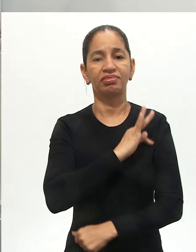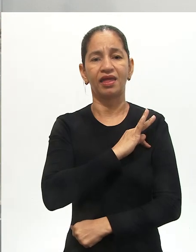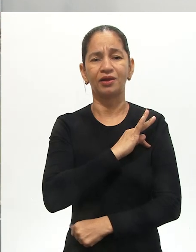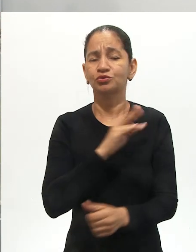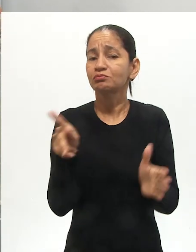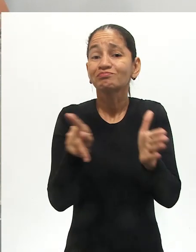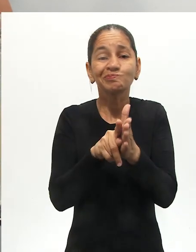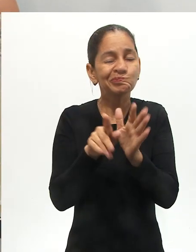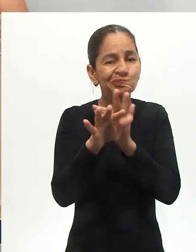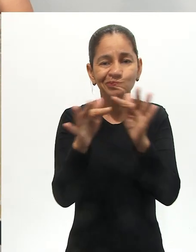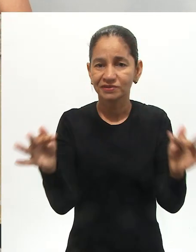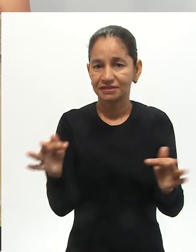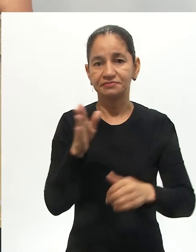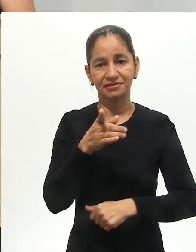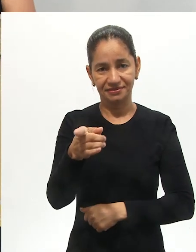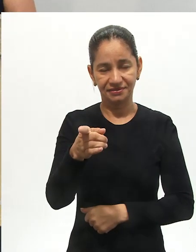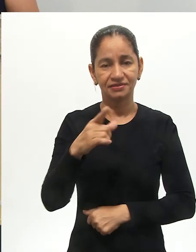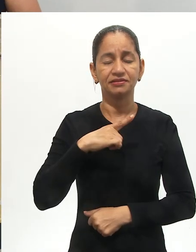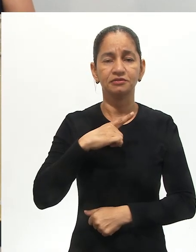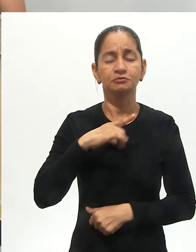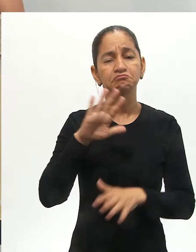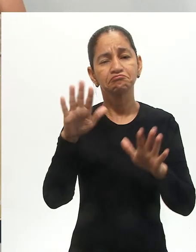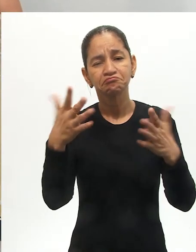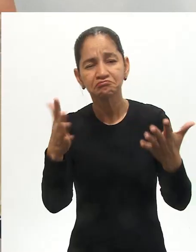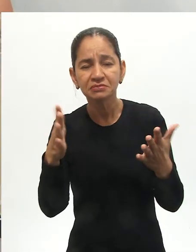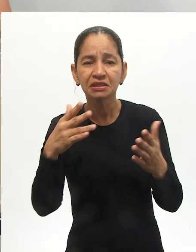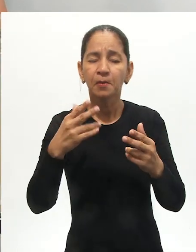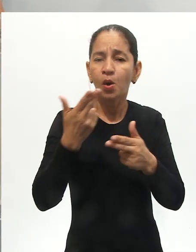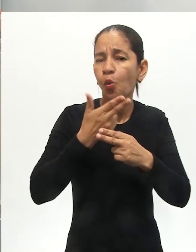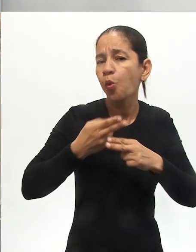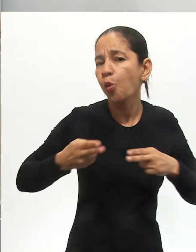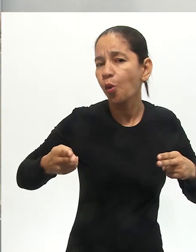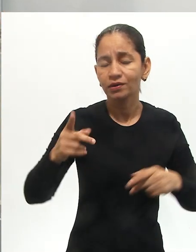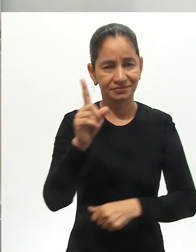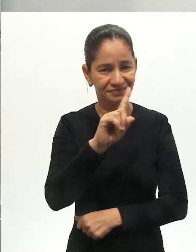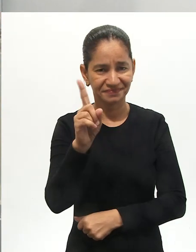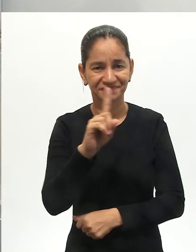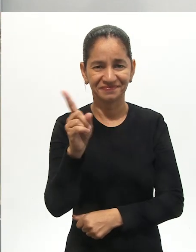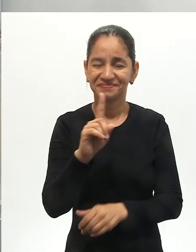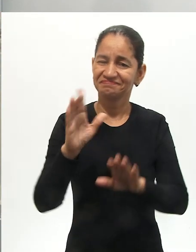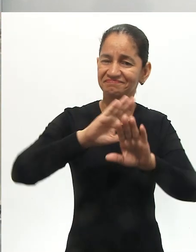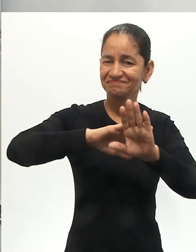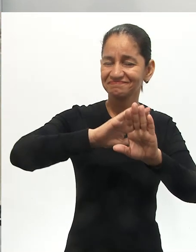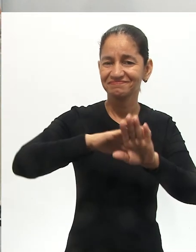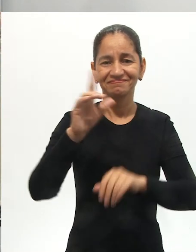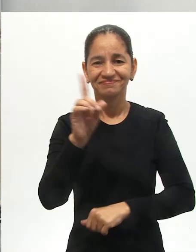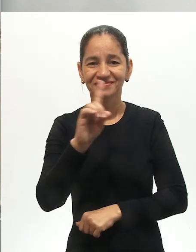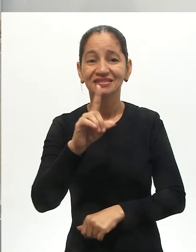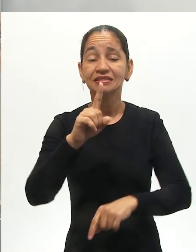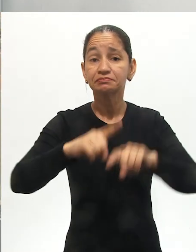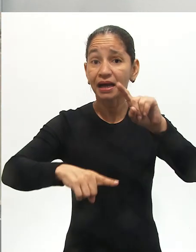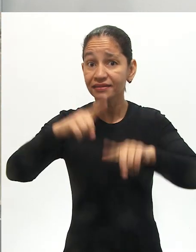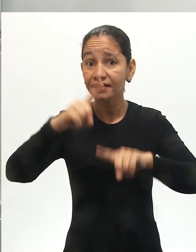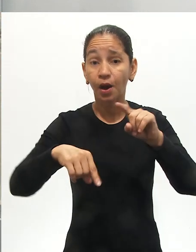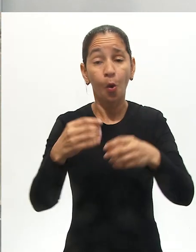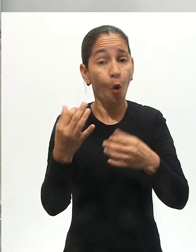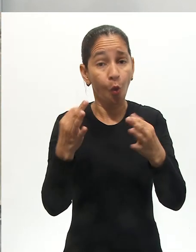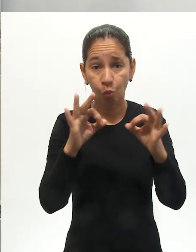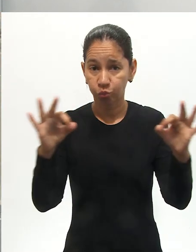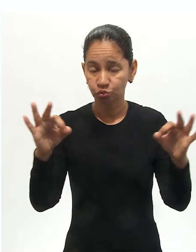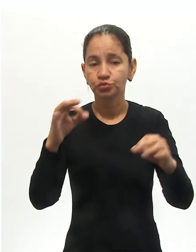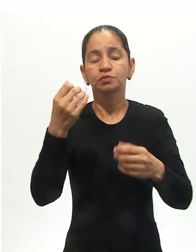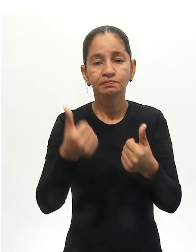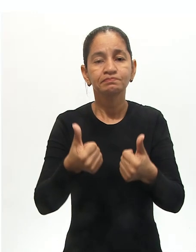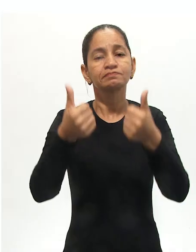totalmente tecnicista, ele é baseado numa pseudo-neutralidade do ensino e o foco é nos